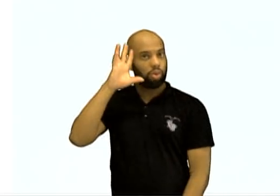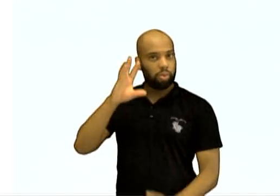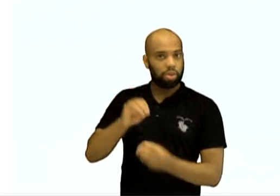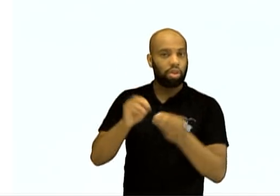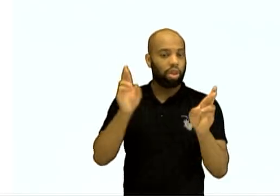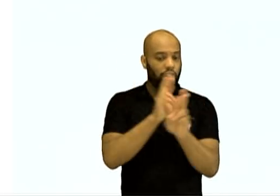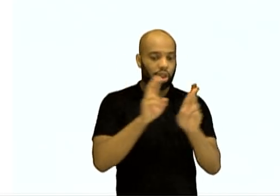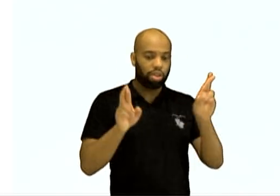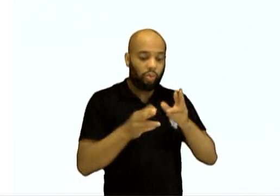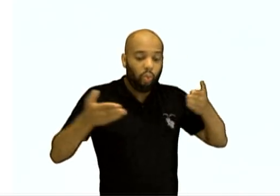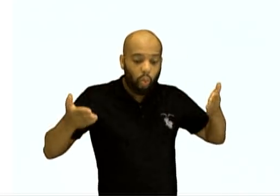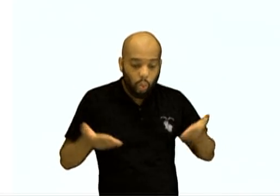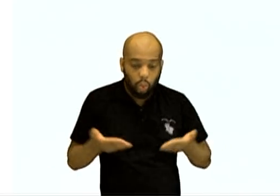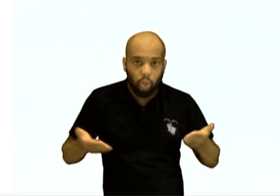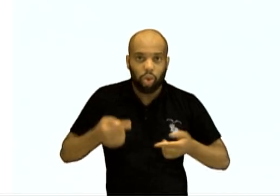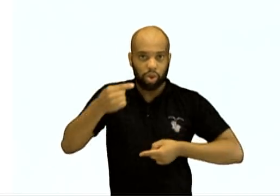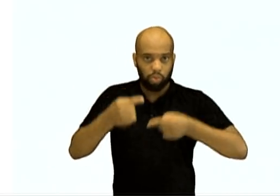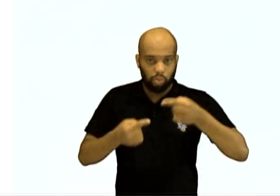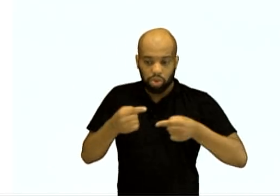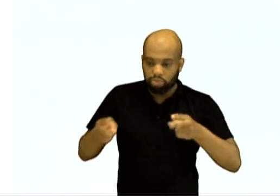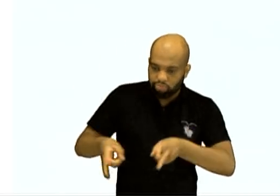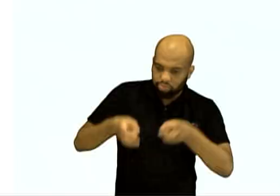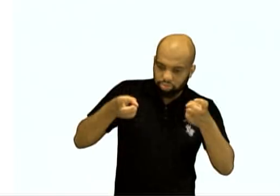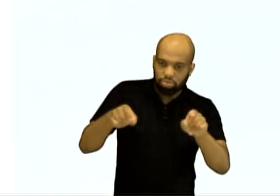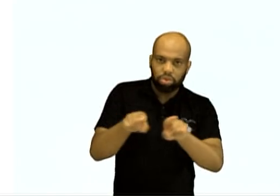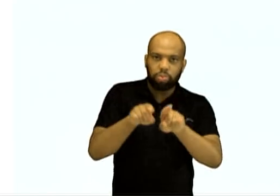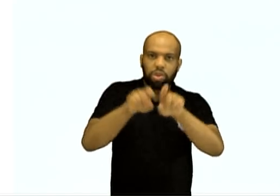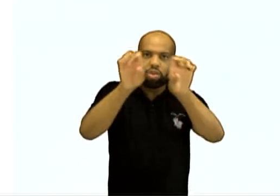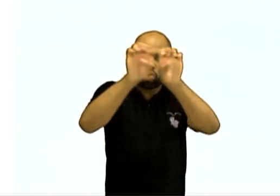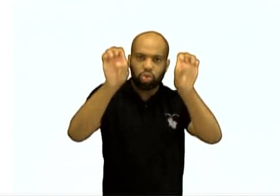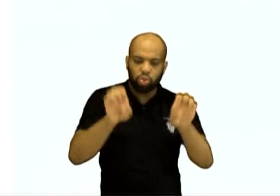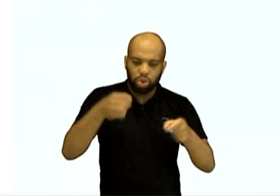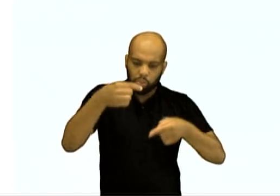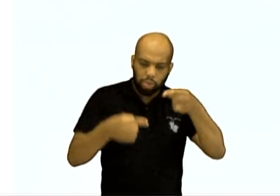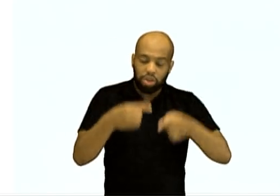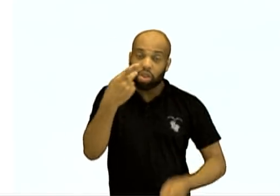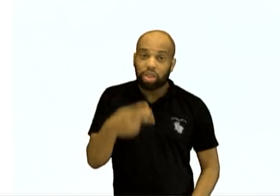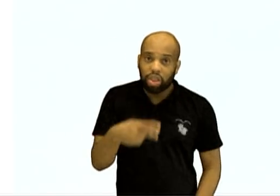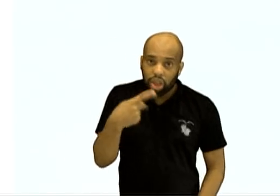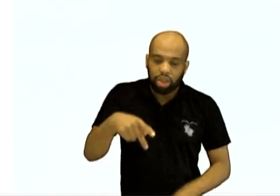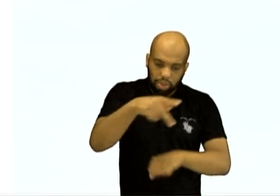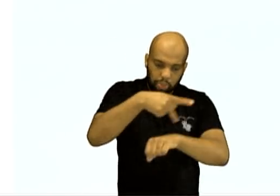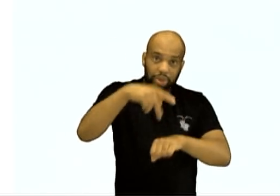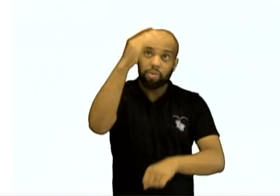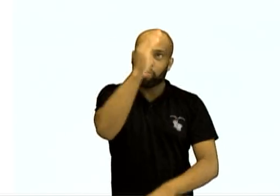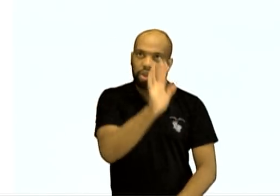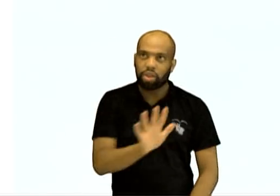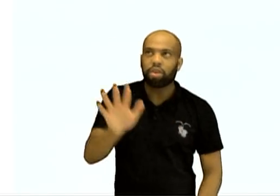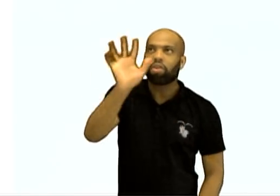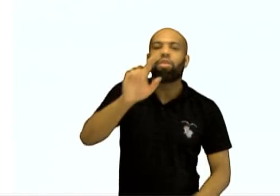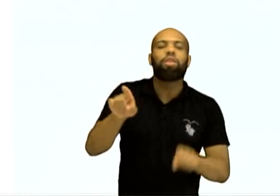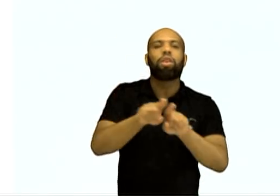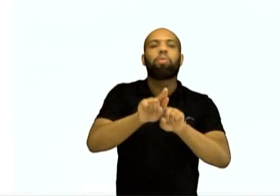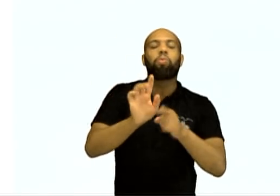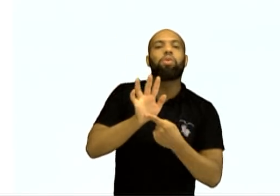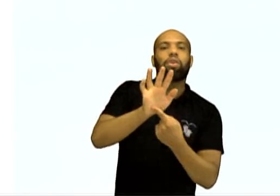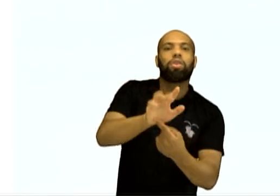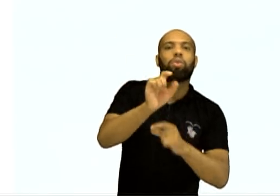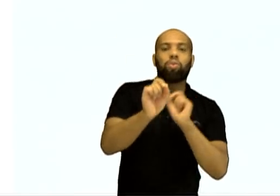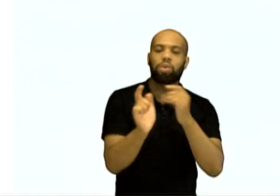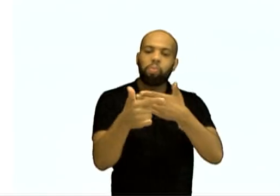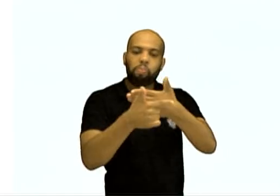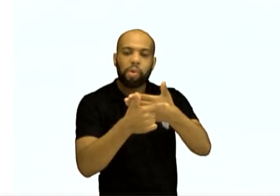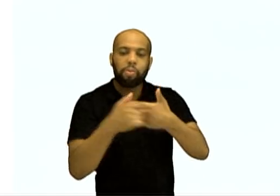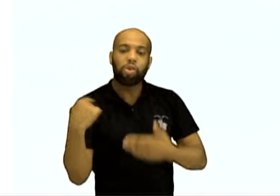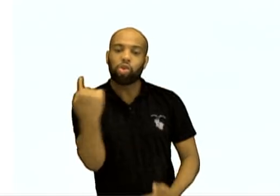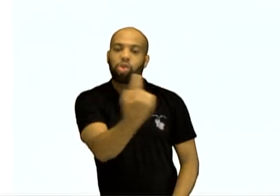políticas atuais, reconhecer a estrutura política do nosso país, a estrutura política brasileira, e destacar o nosso papel